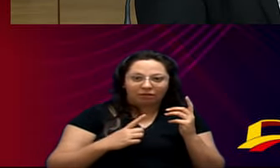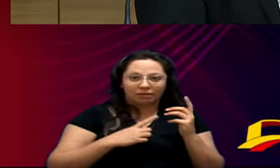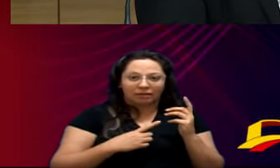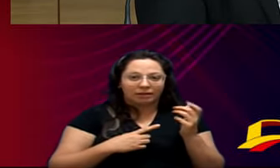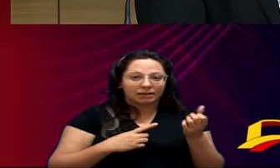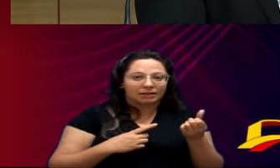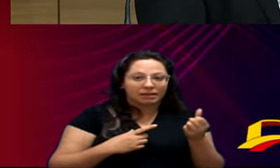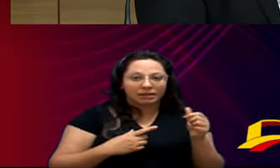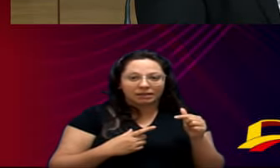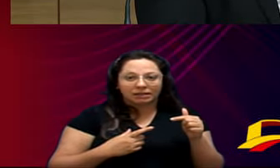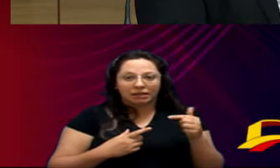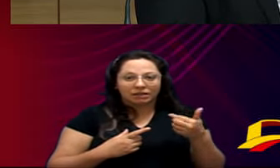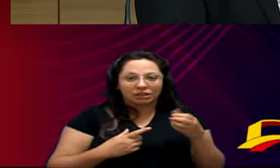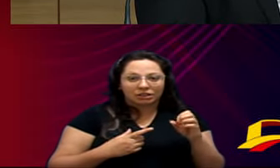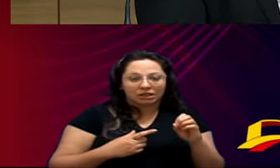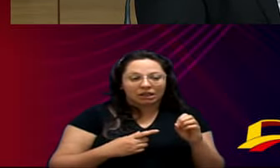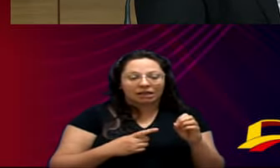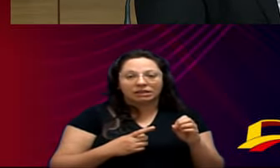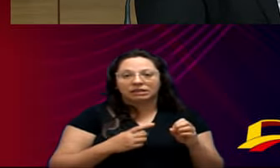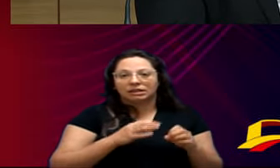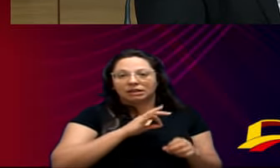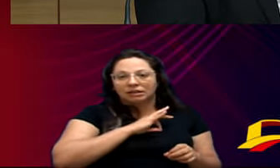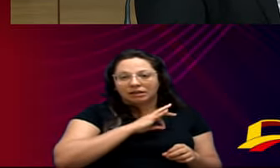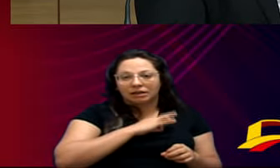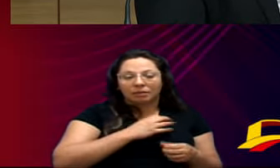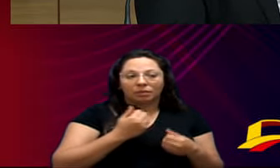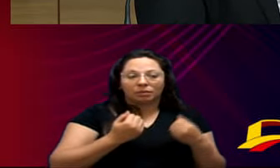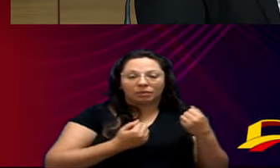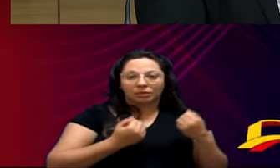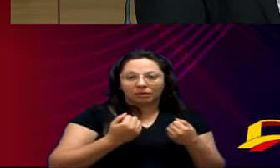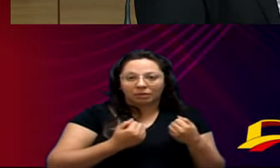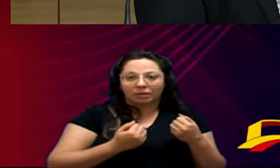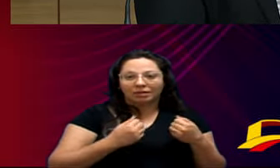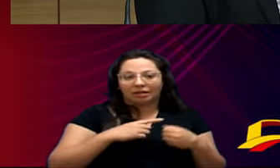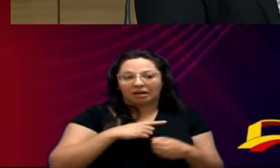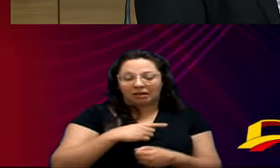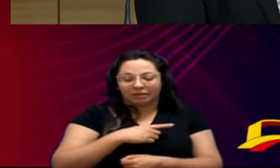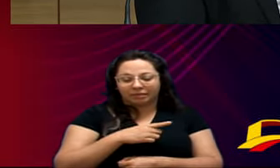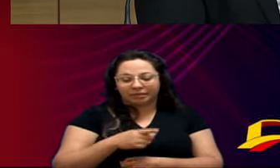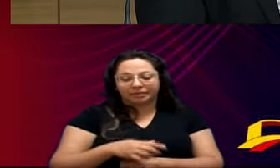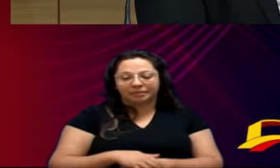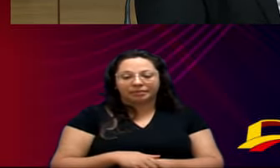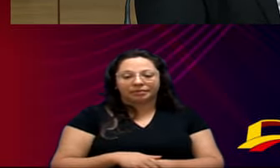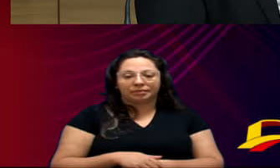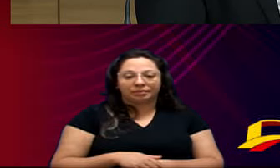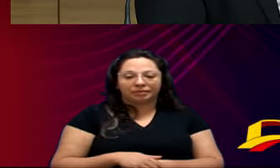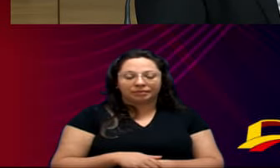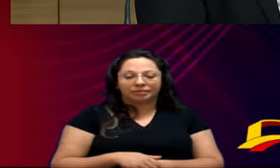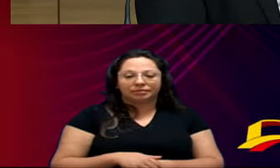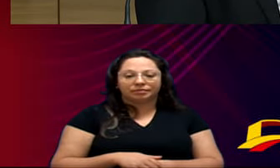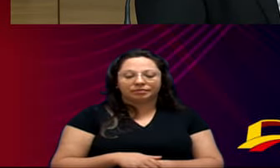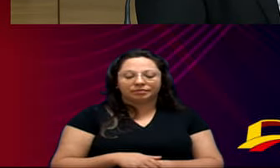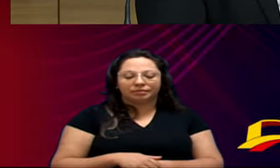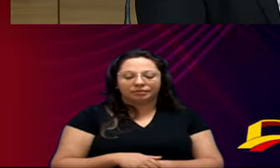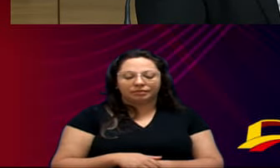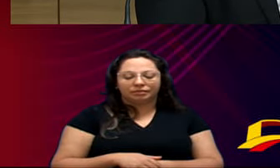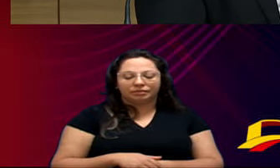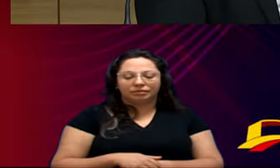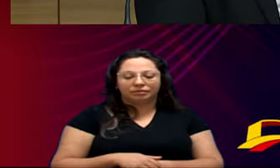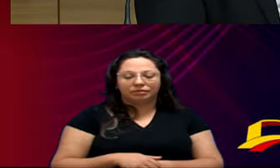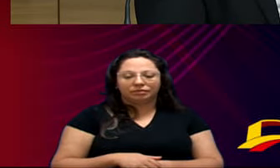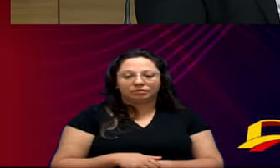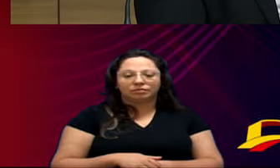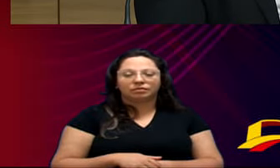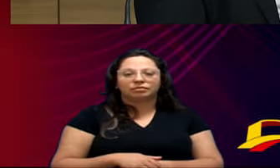s 10 viaturas acompanhando que não tem necessidade não então MH nós passamos como que eu expli is pra população sim